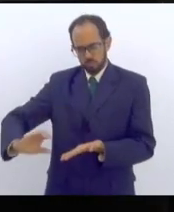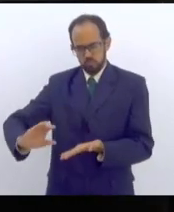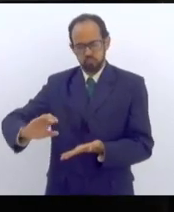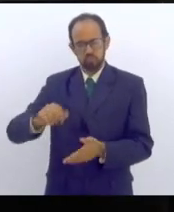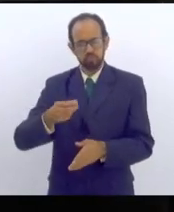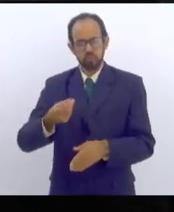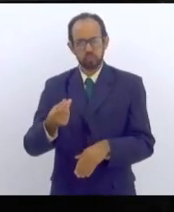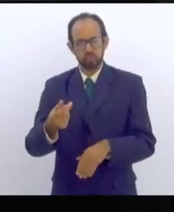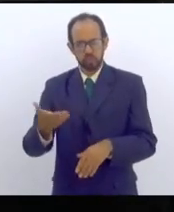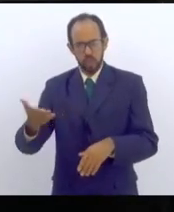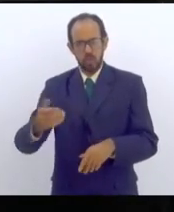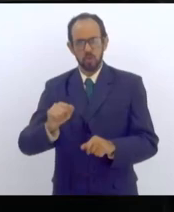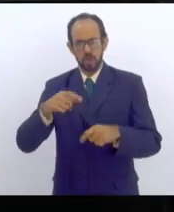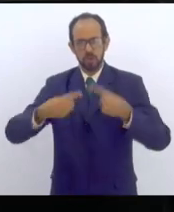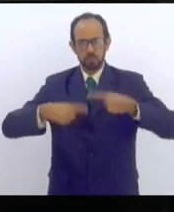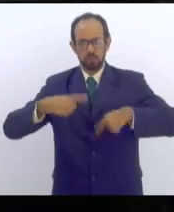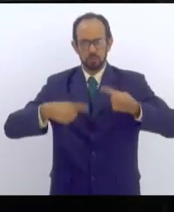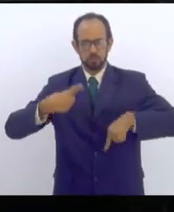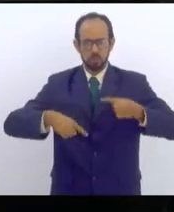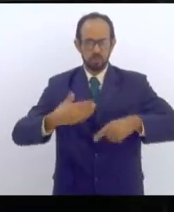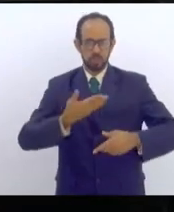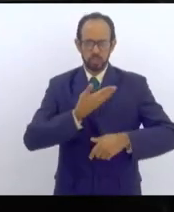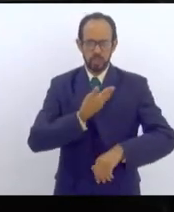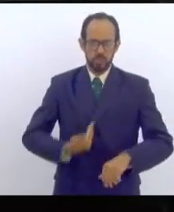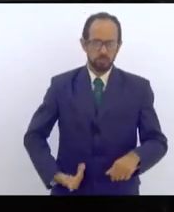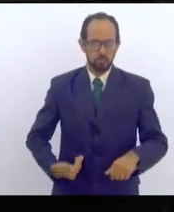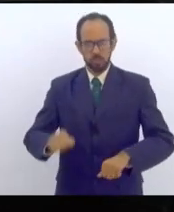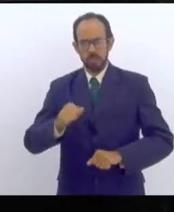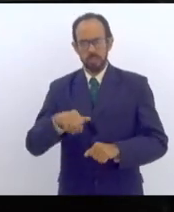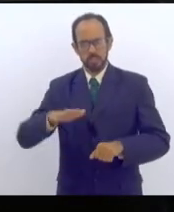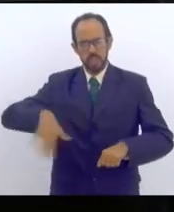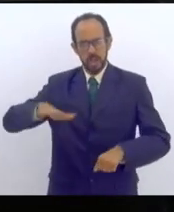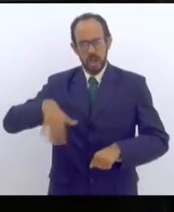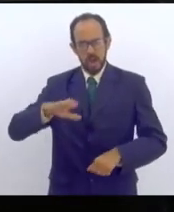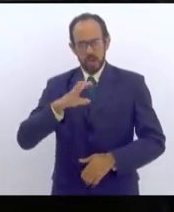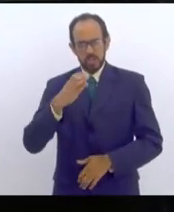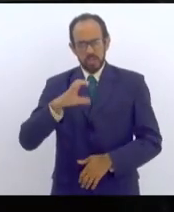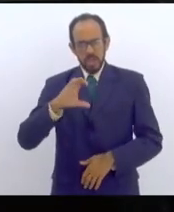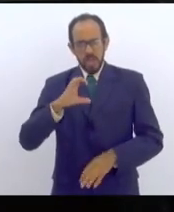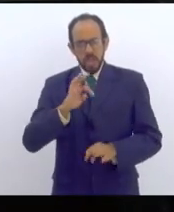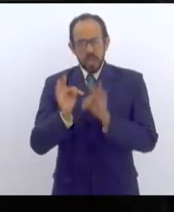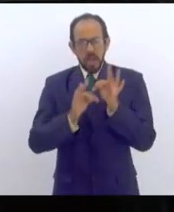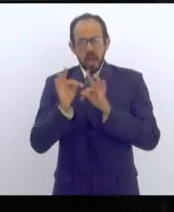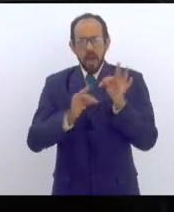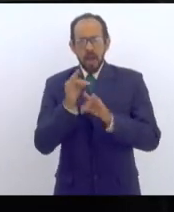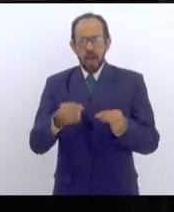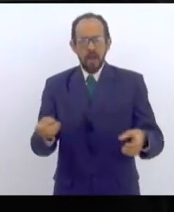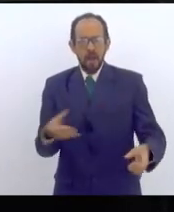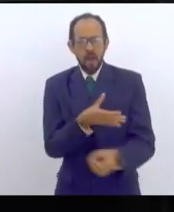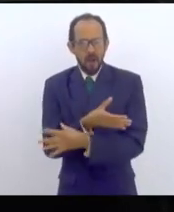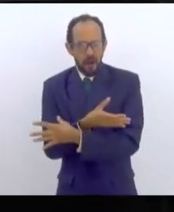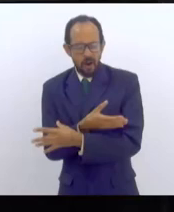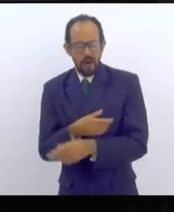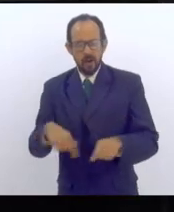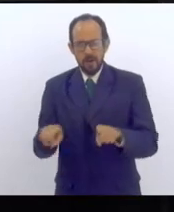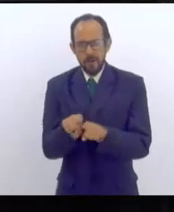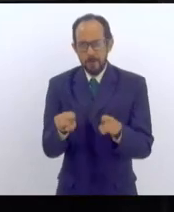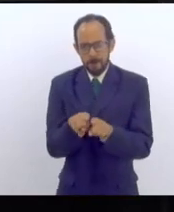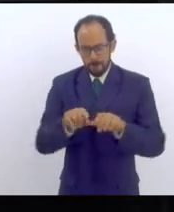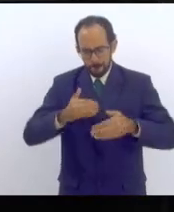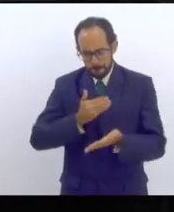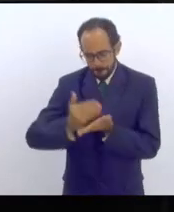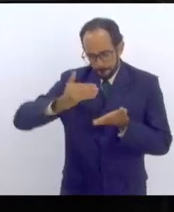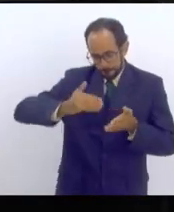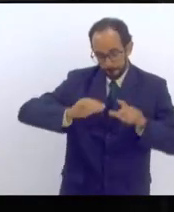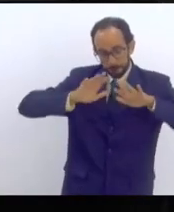no que tange às políticas públicas mais gerais de ciência, tecnologia e inovação, podendo, a partir daí, gerar